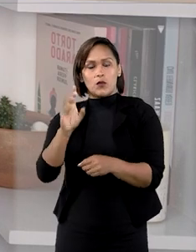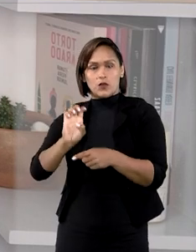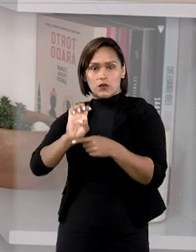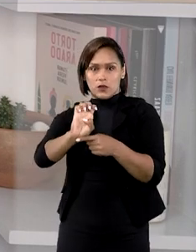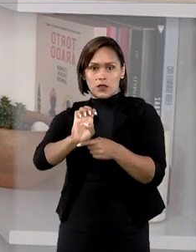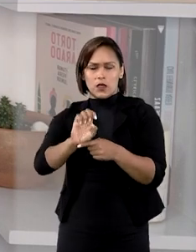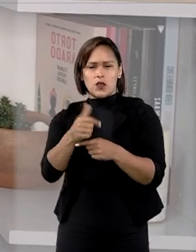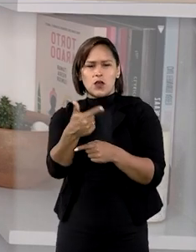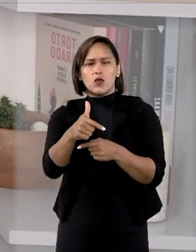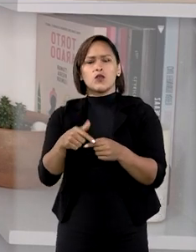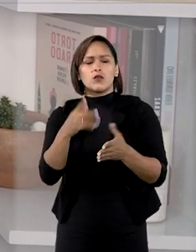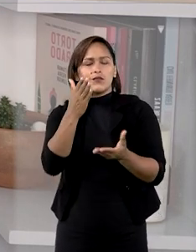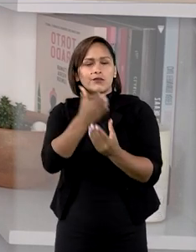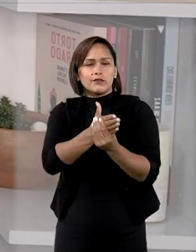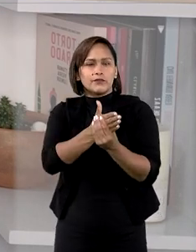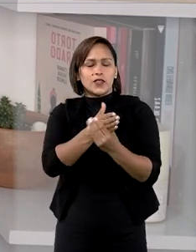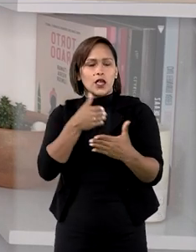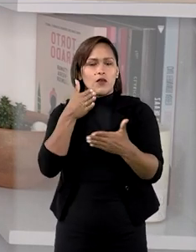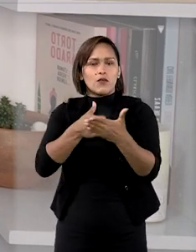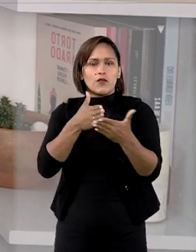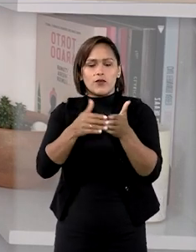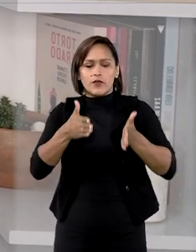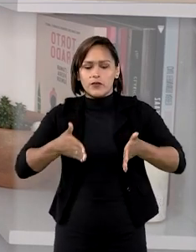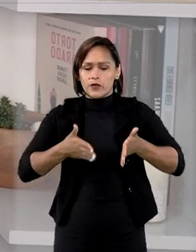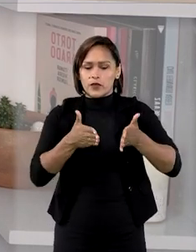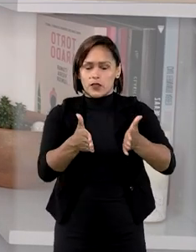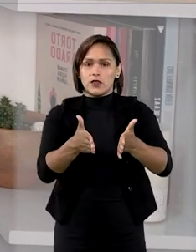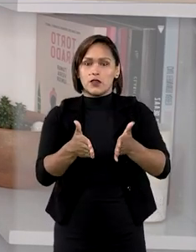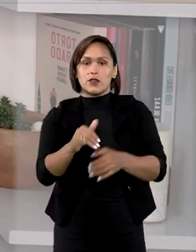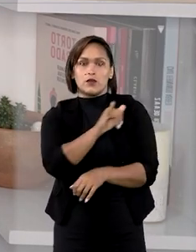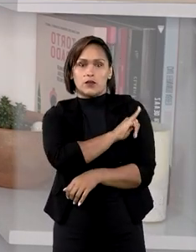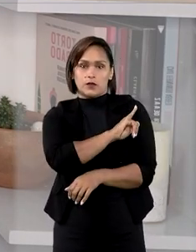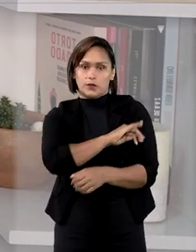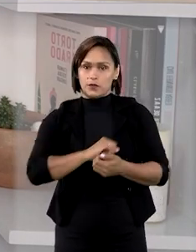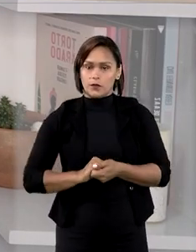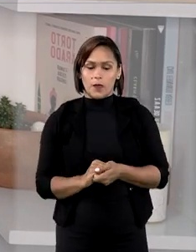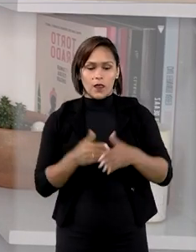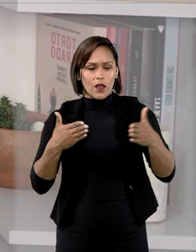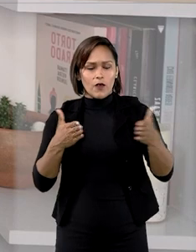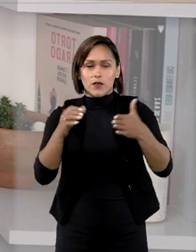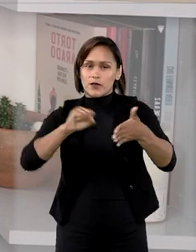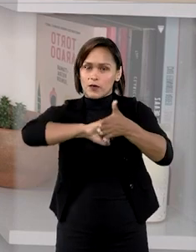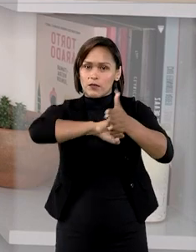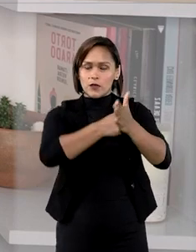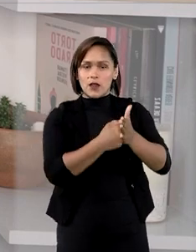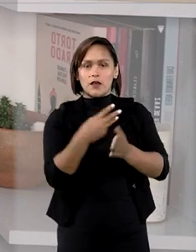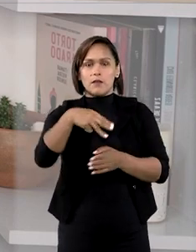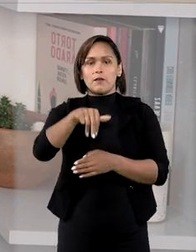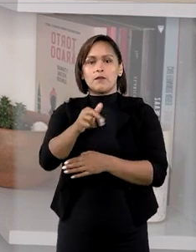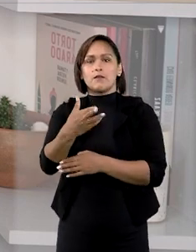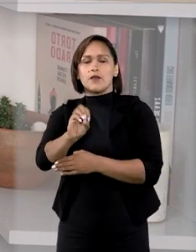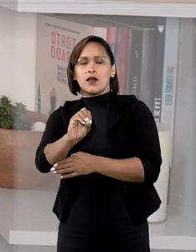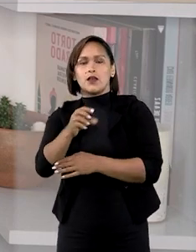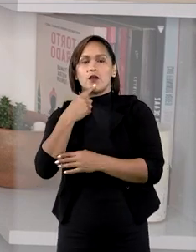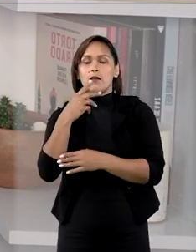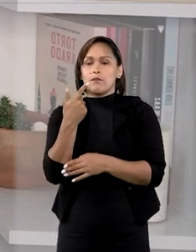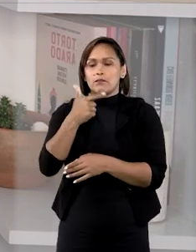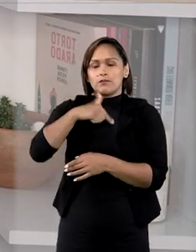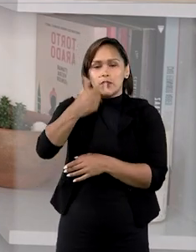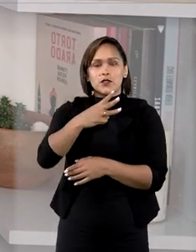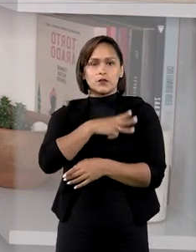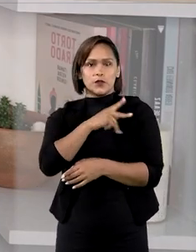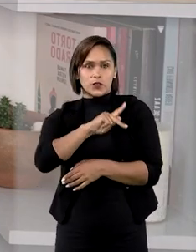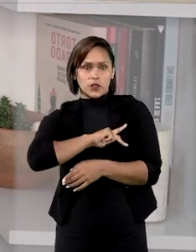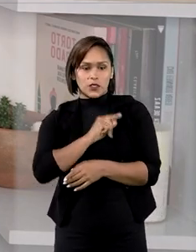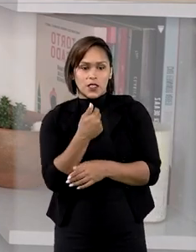do Estado no processo que trata da interdição da Avenida Niemeyer. A via foi fechada em maio de 2019 após pedido do MP